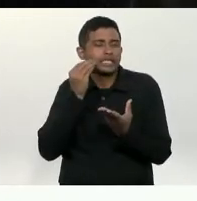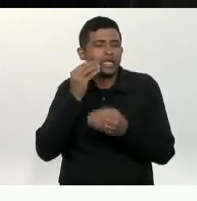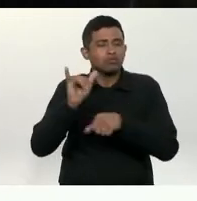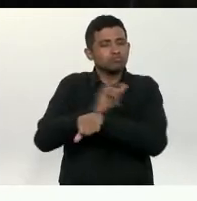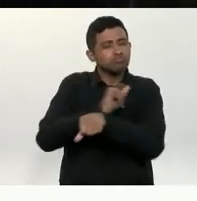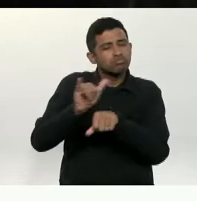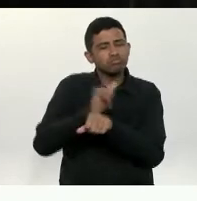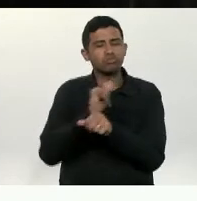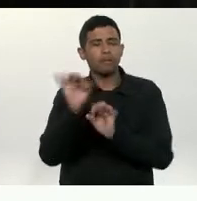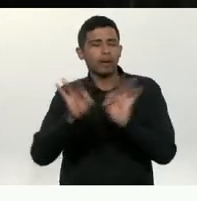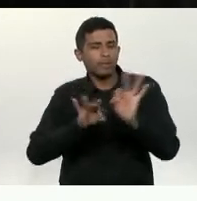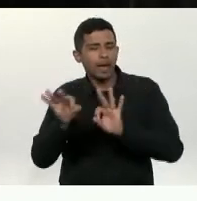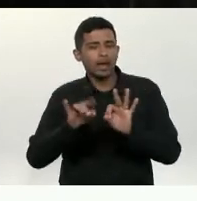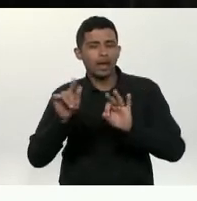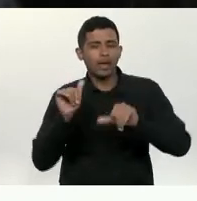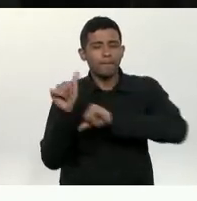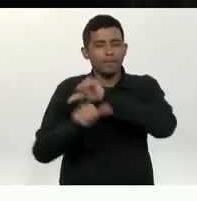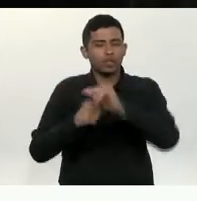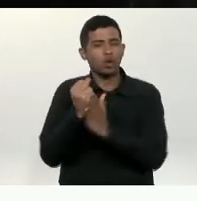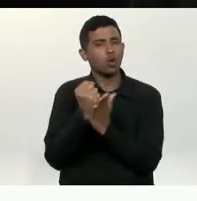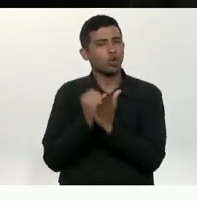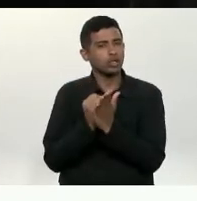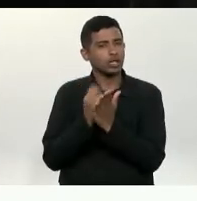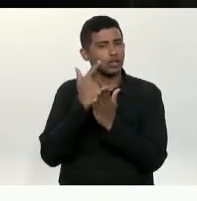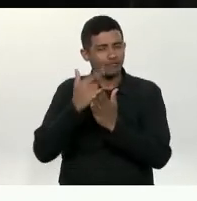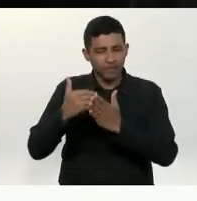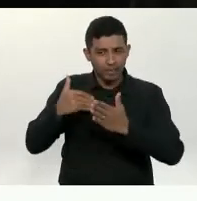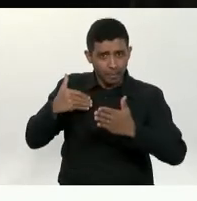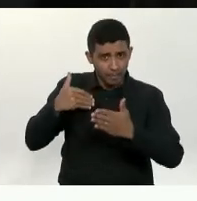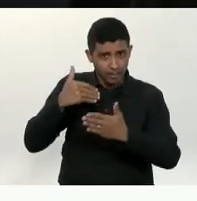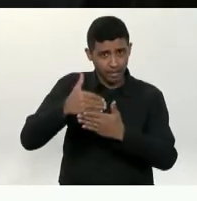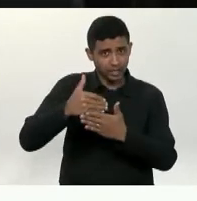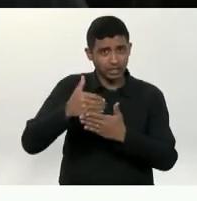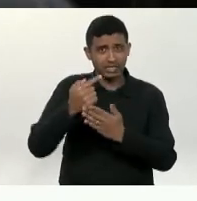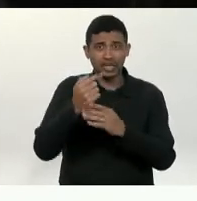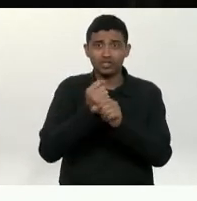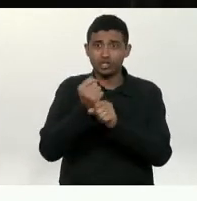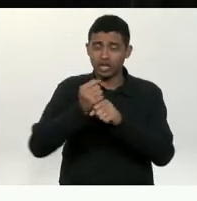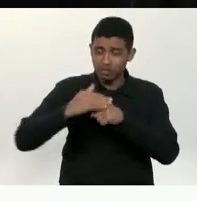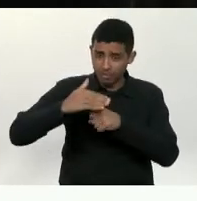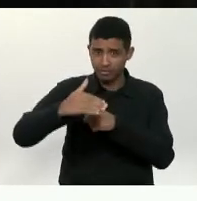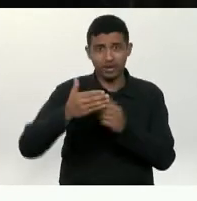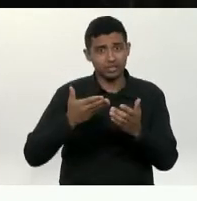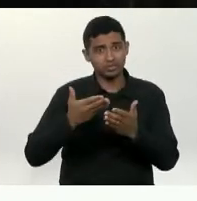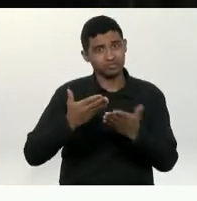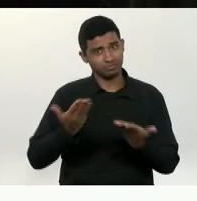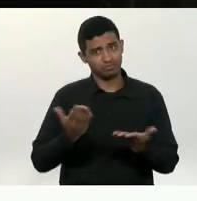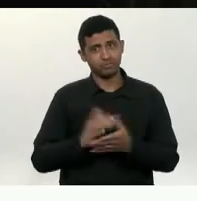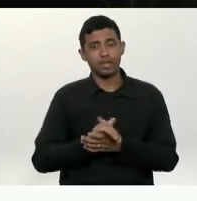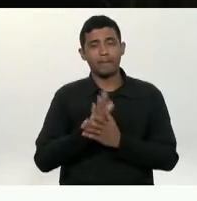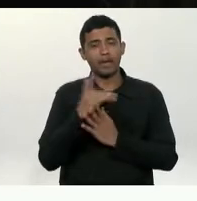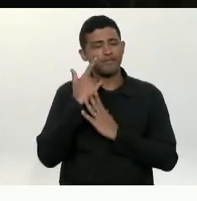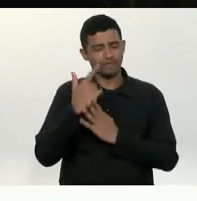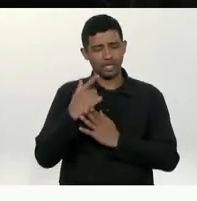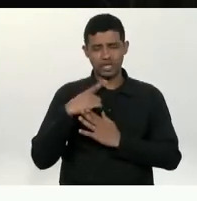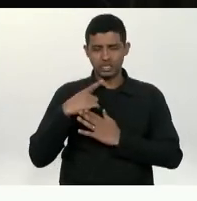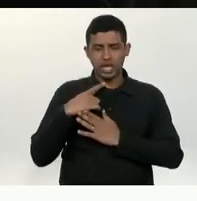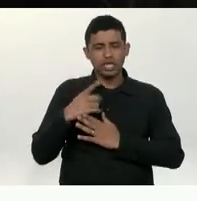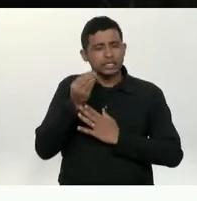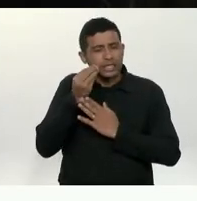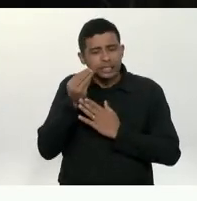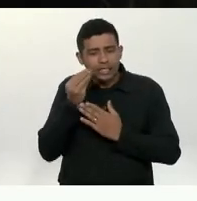ou não dessa outorga que vence só daqui a 7 anos. Mas o regime de recuperação fiscal, ele dá